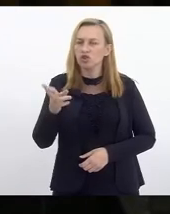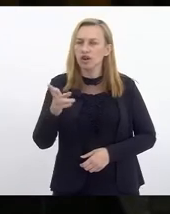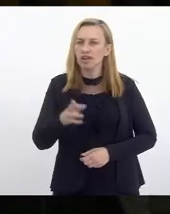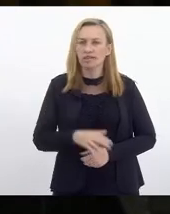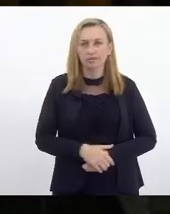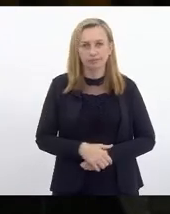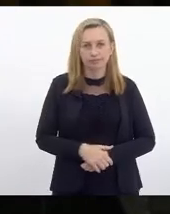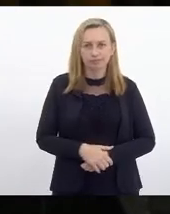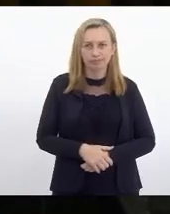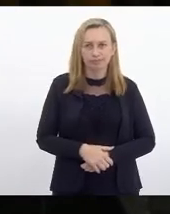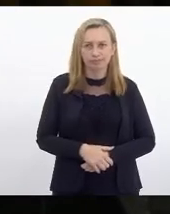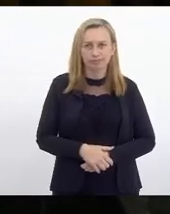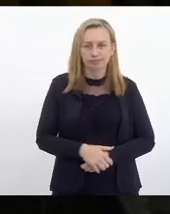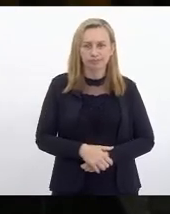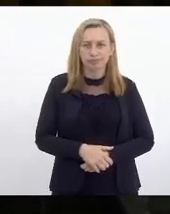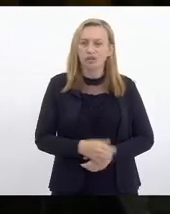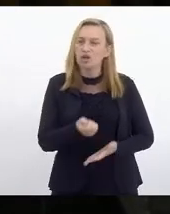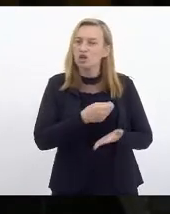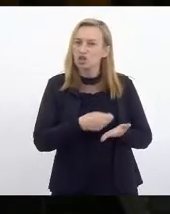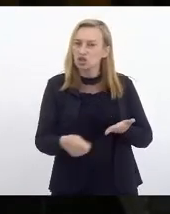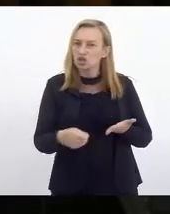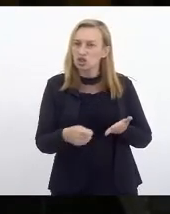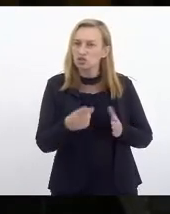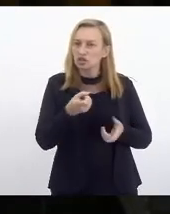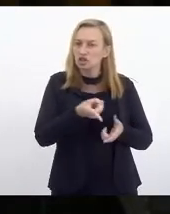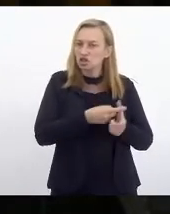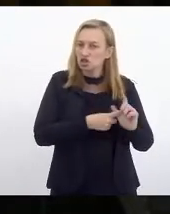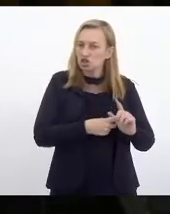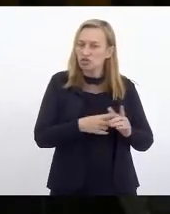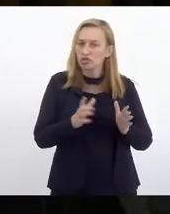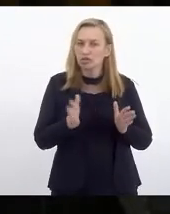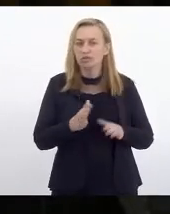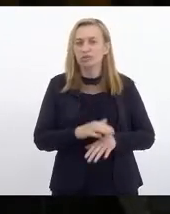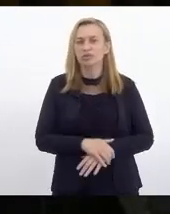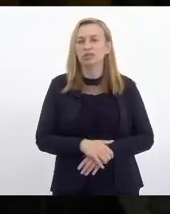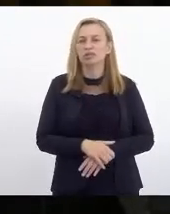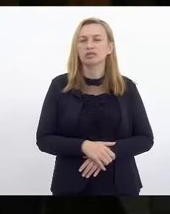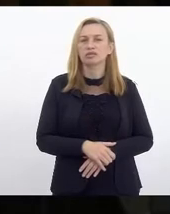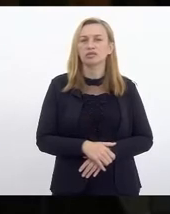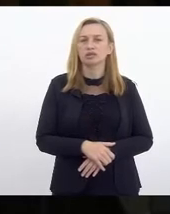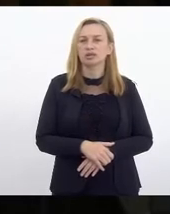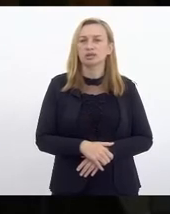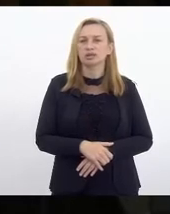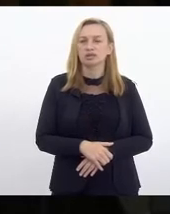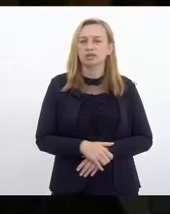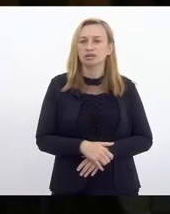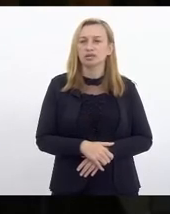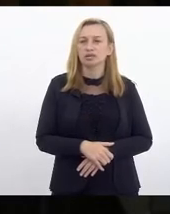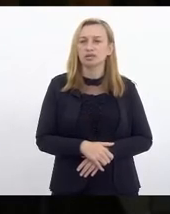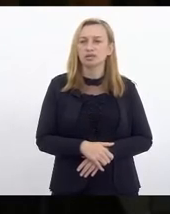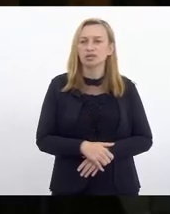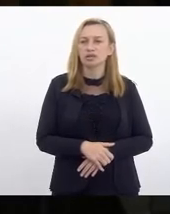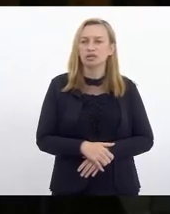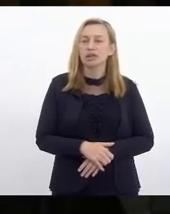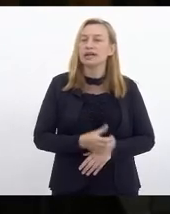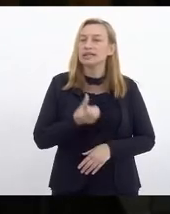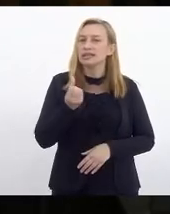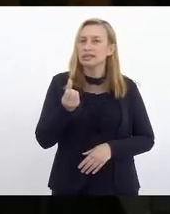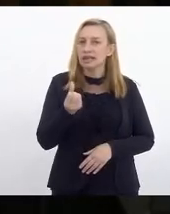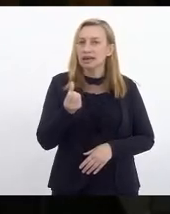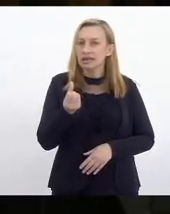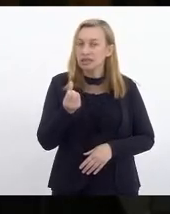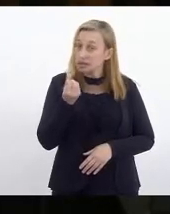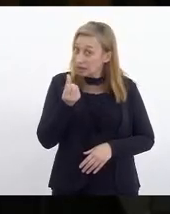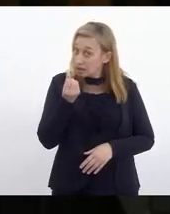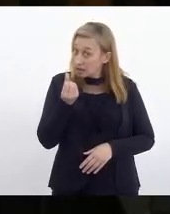reais inscritos em dívida ativa, derivam de seis e